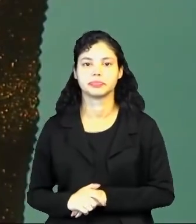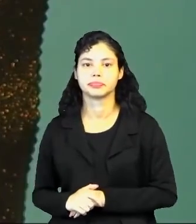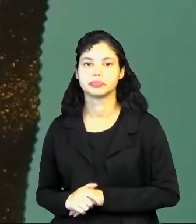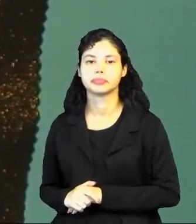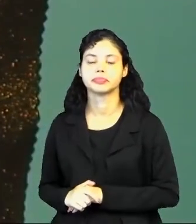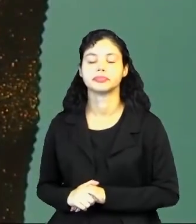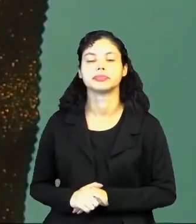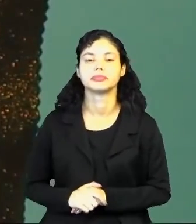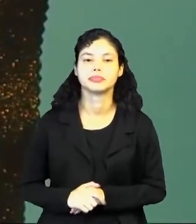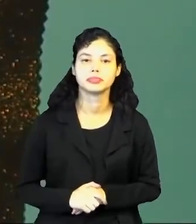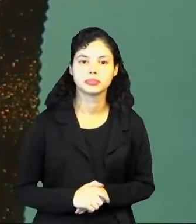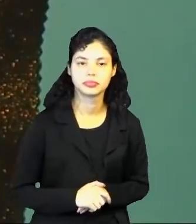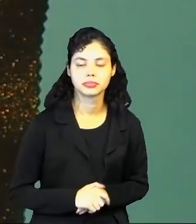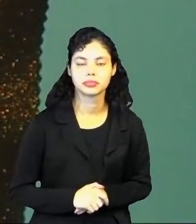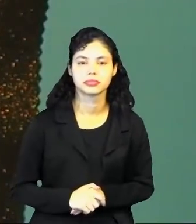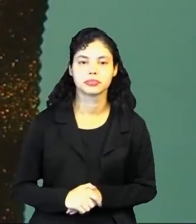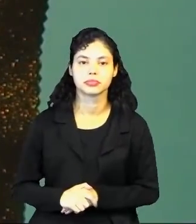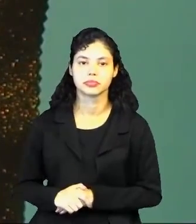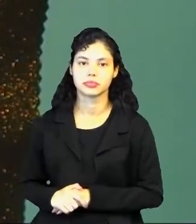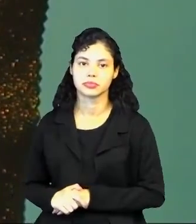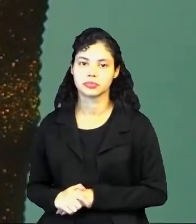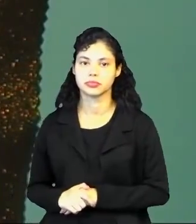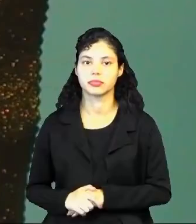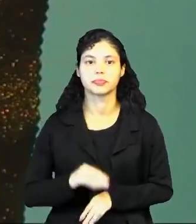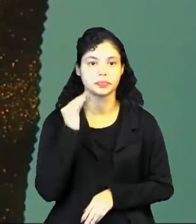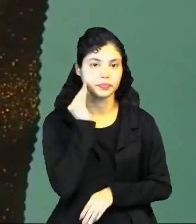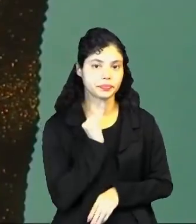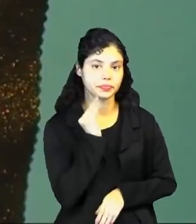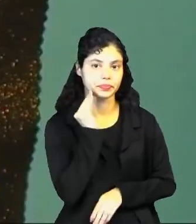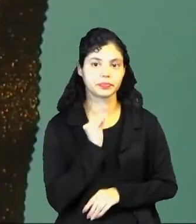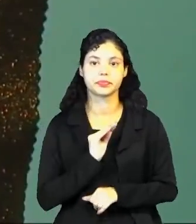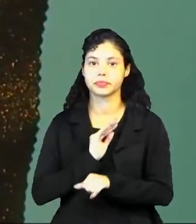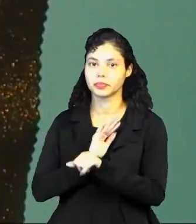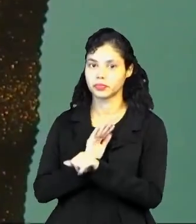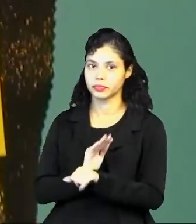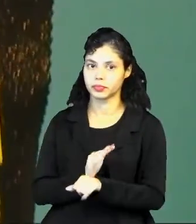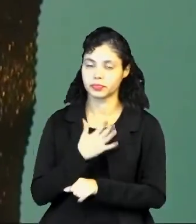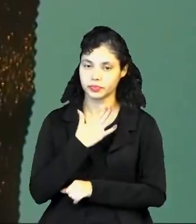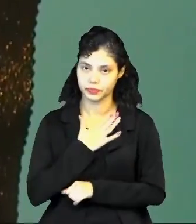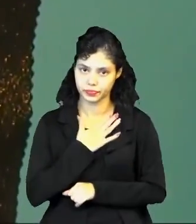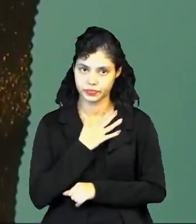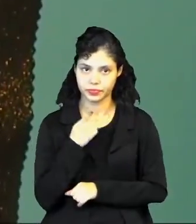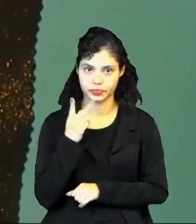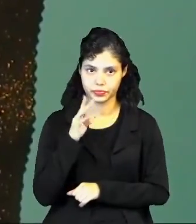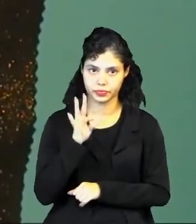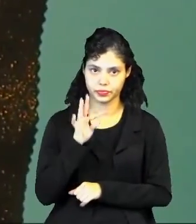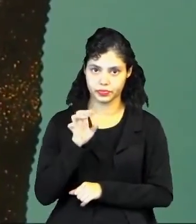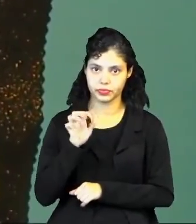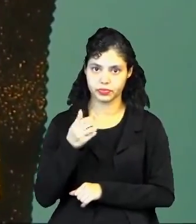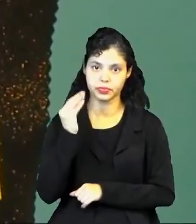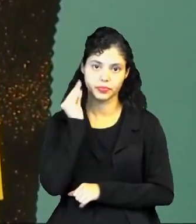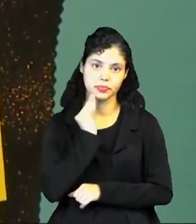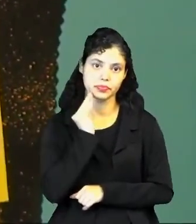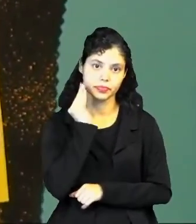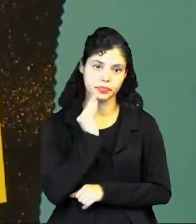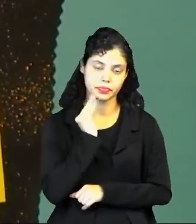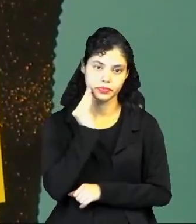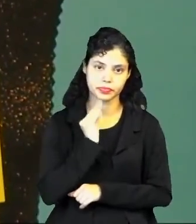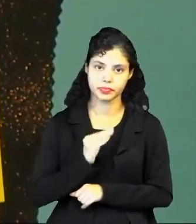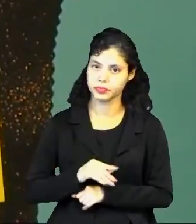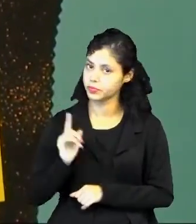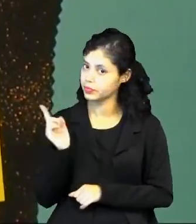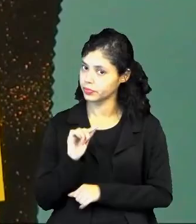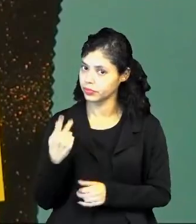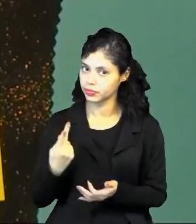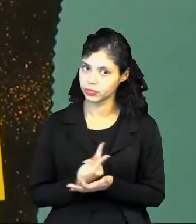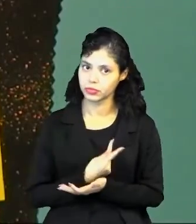para vocês verem a dica aqui, ó. Tentei ajudar o príncipe. Quando eu falo tentei, eu tentei, ele tentei, não